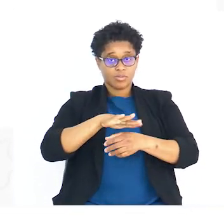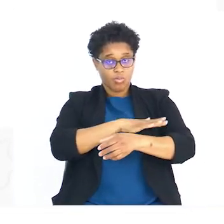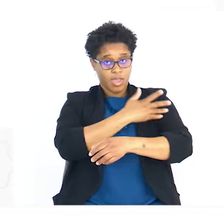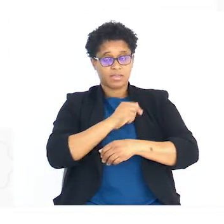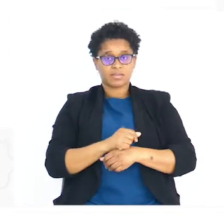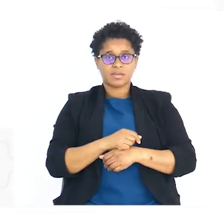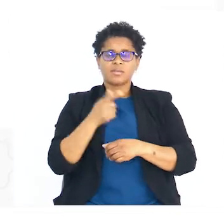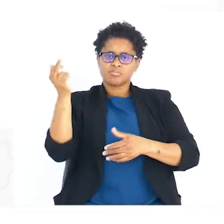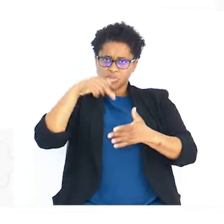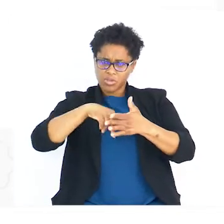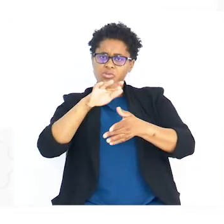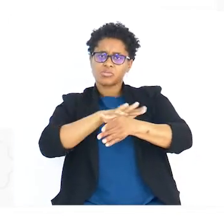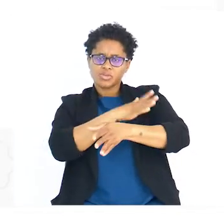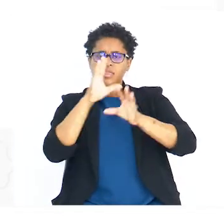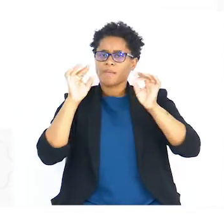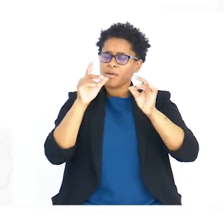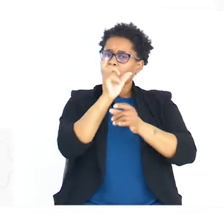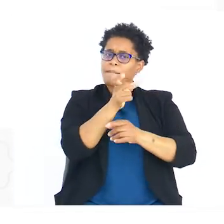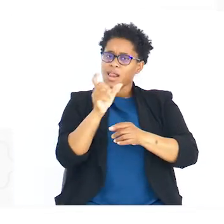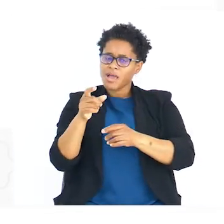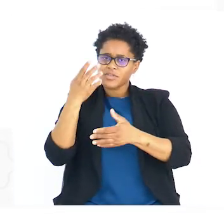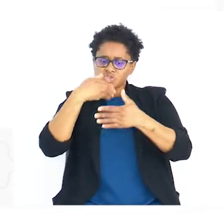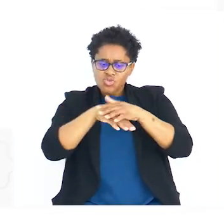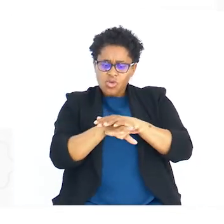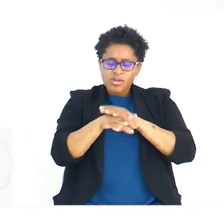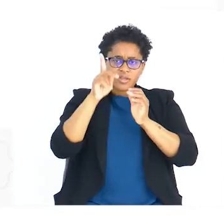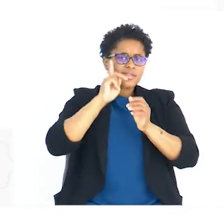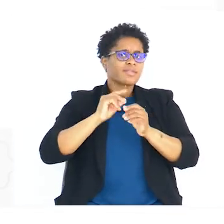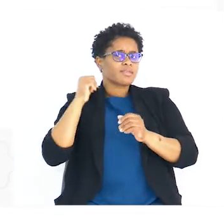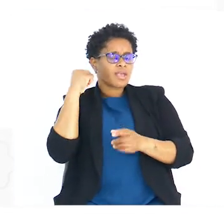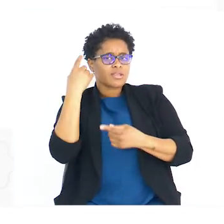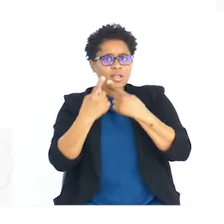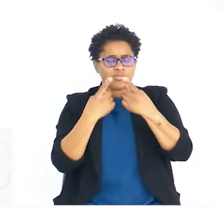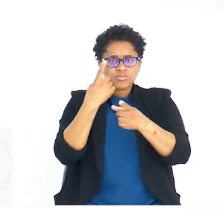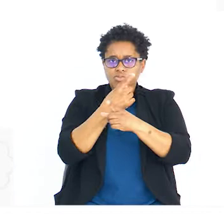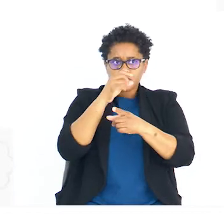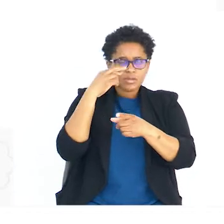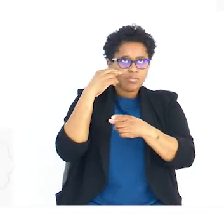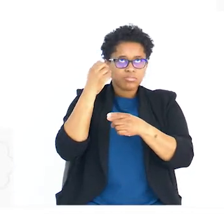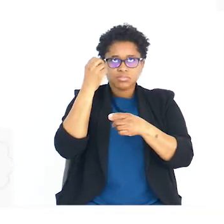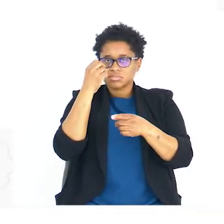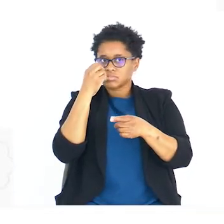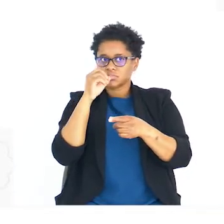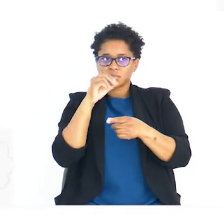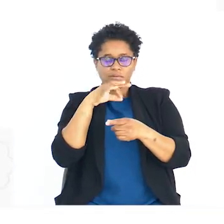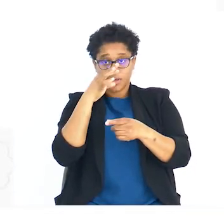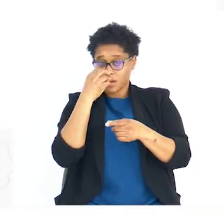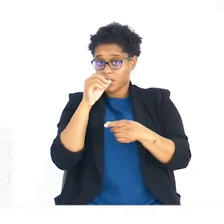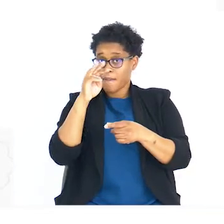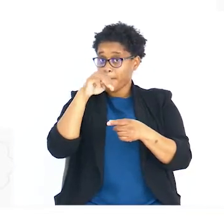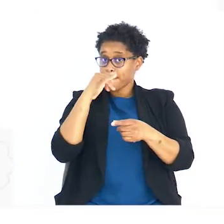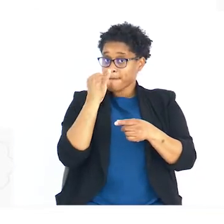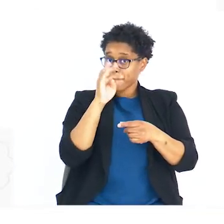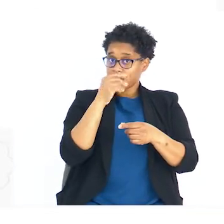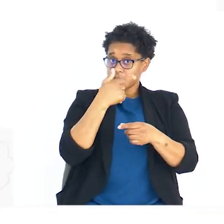poesia, brinca com as palavras e esconde nelas alguns mistérios. Para